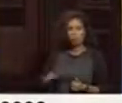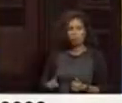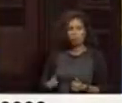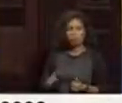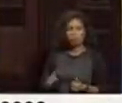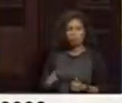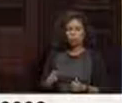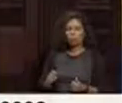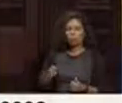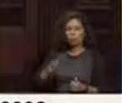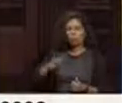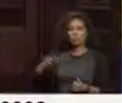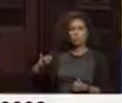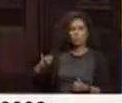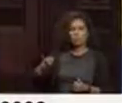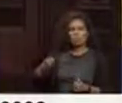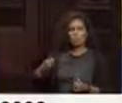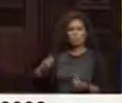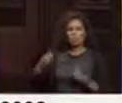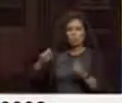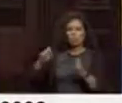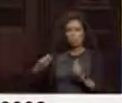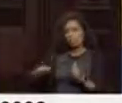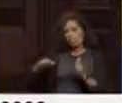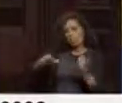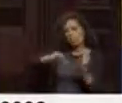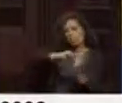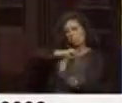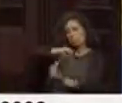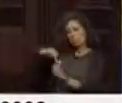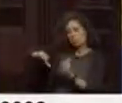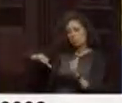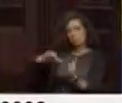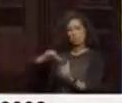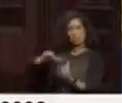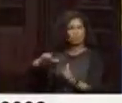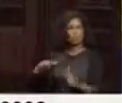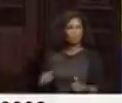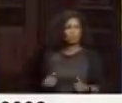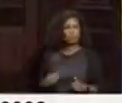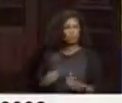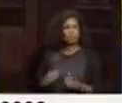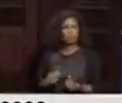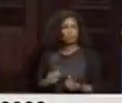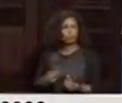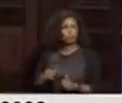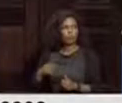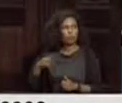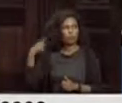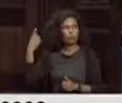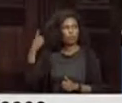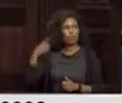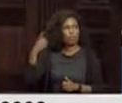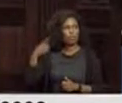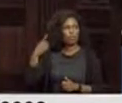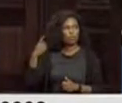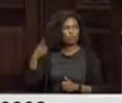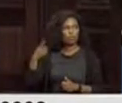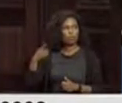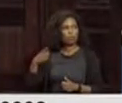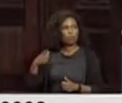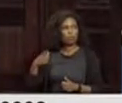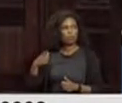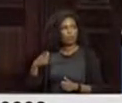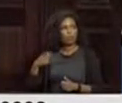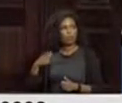de ter início esse tipo de processo. Então, eram essas considerações. Obrigado que eu gostaria de fazer. Pelo seu par, deputado Eleomar Coelho.